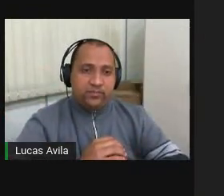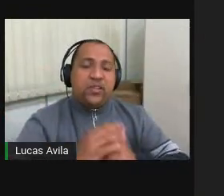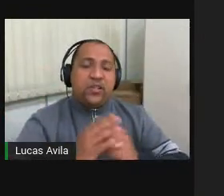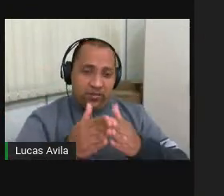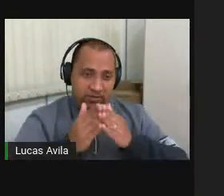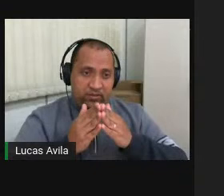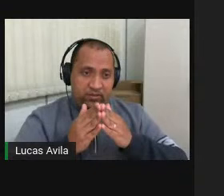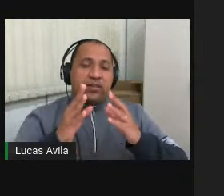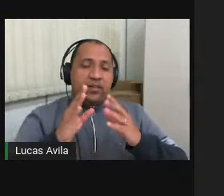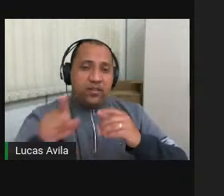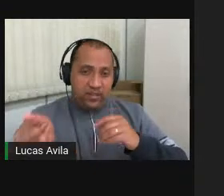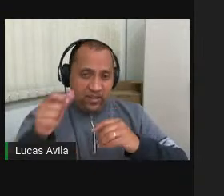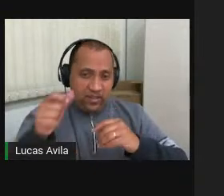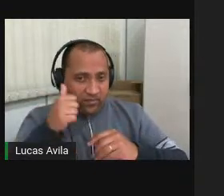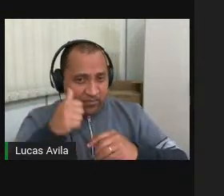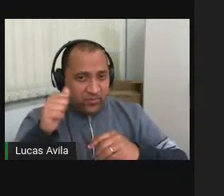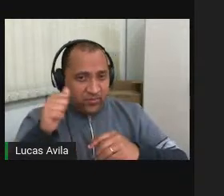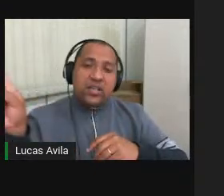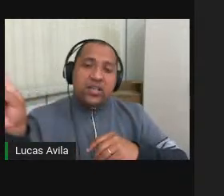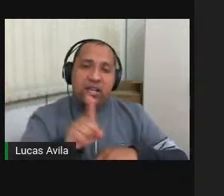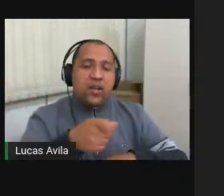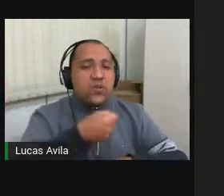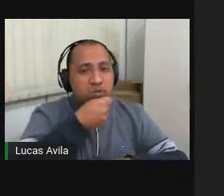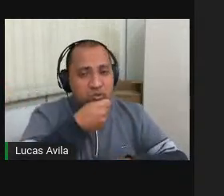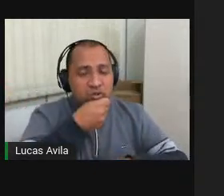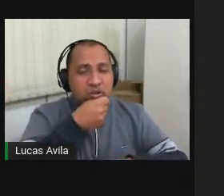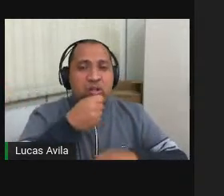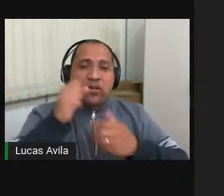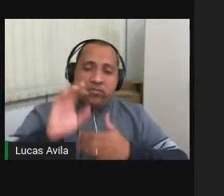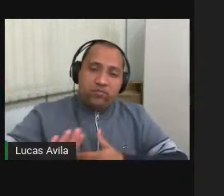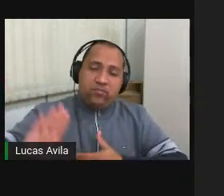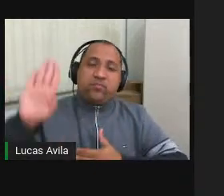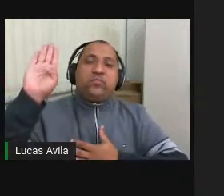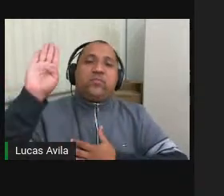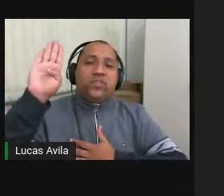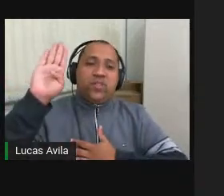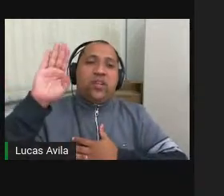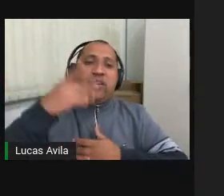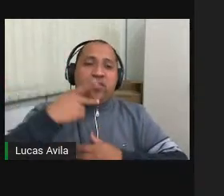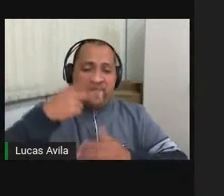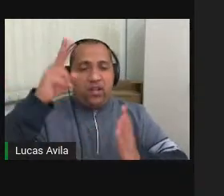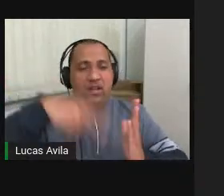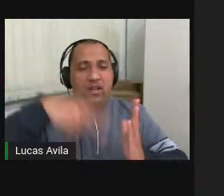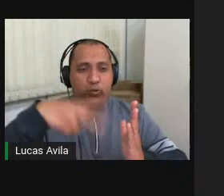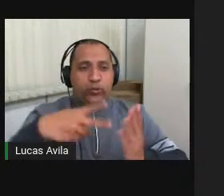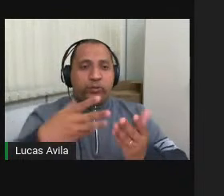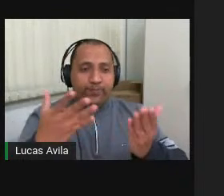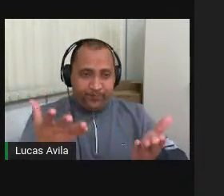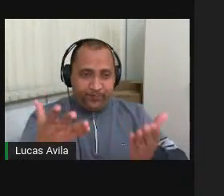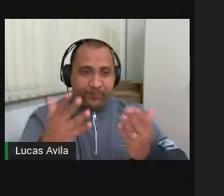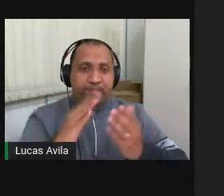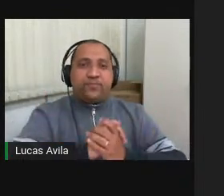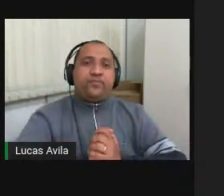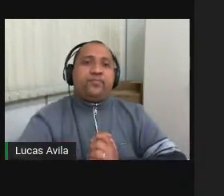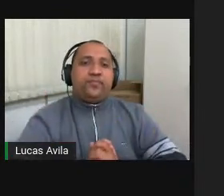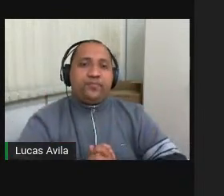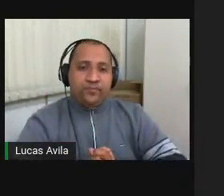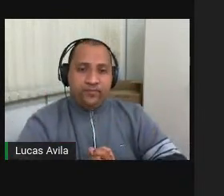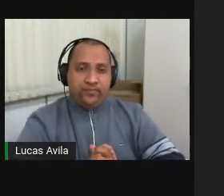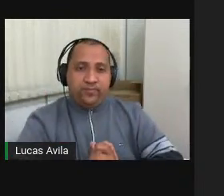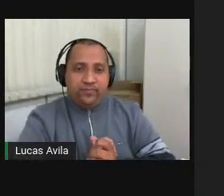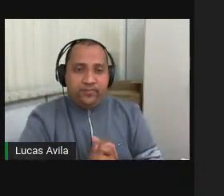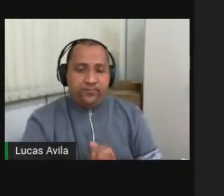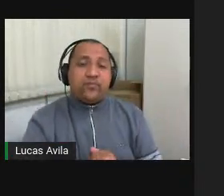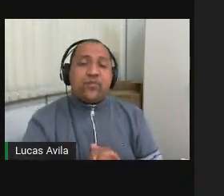que abra seu microfone, erga sua mão direita e faça a leitura.